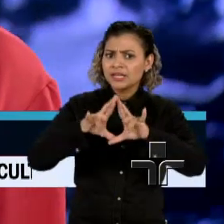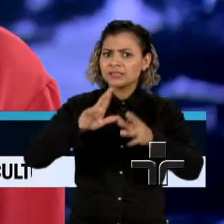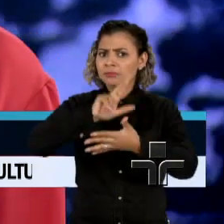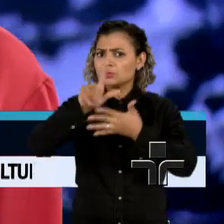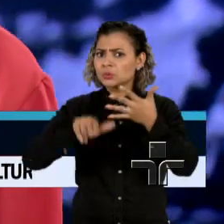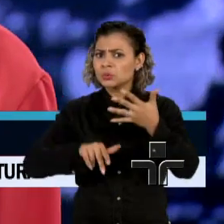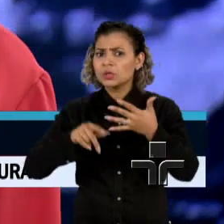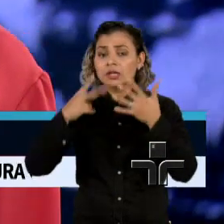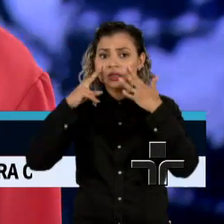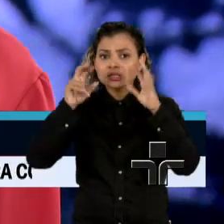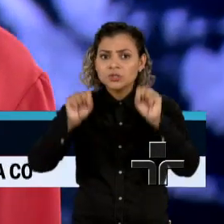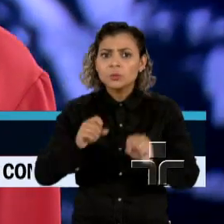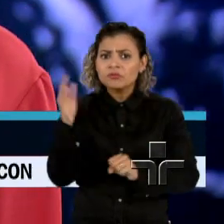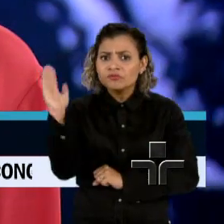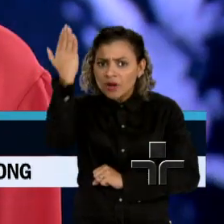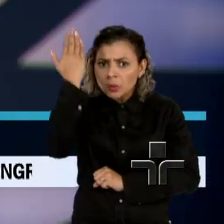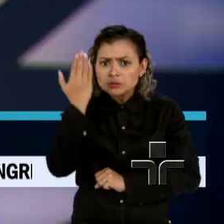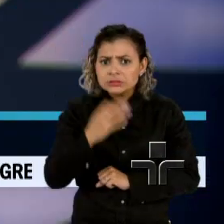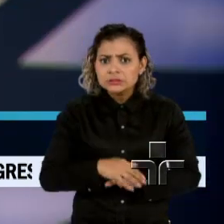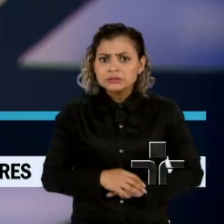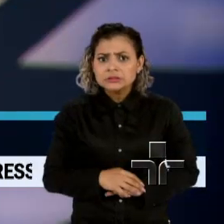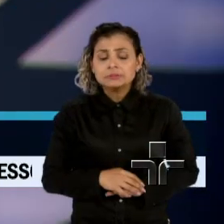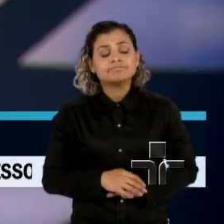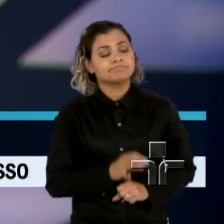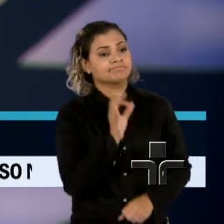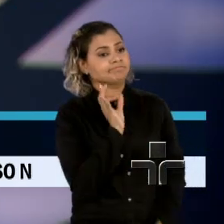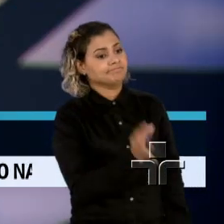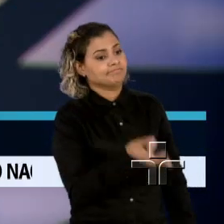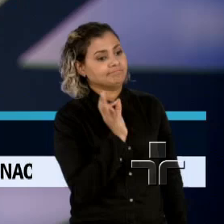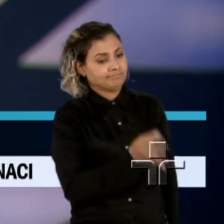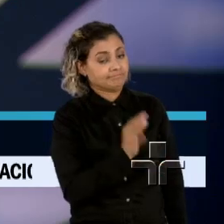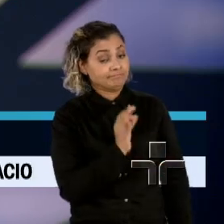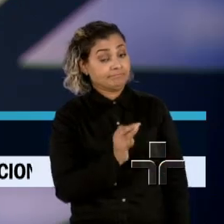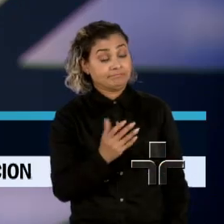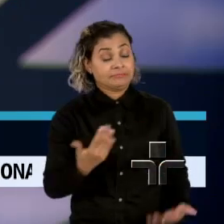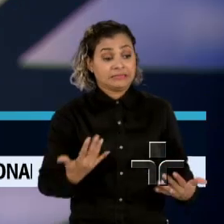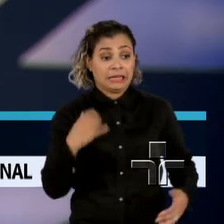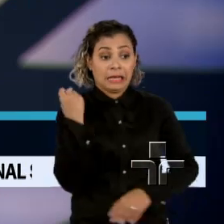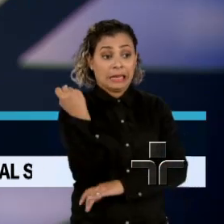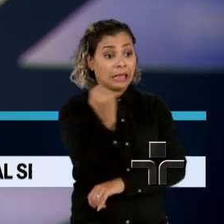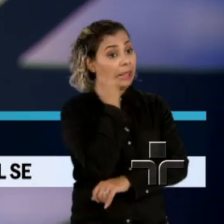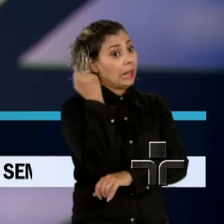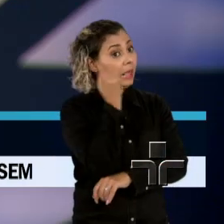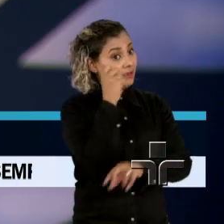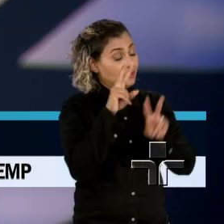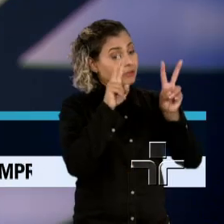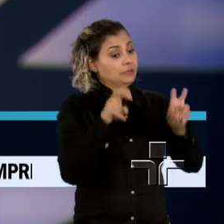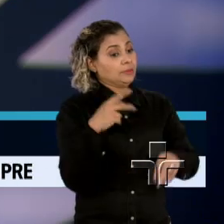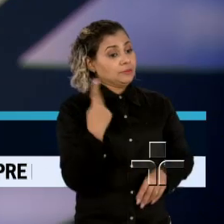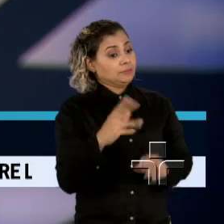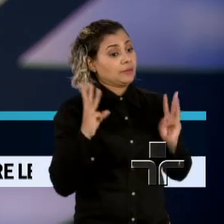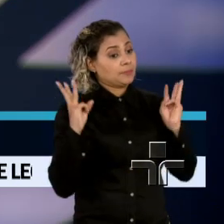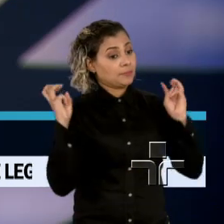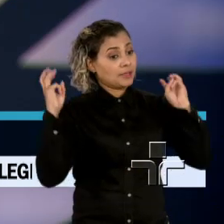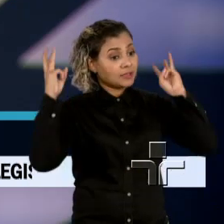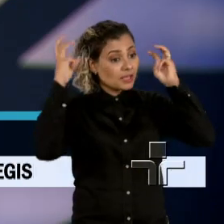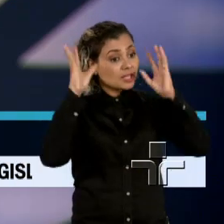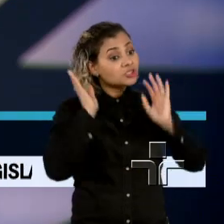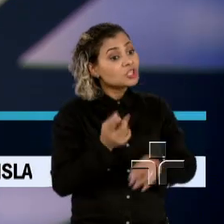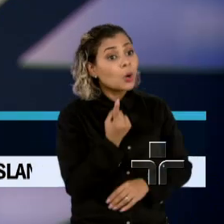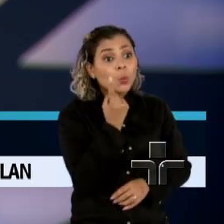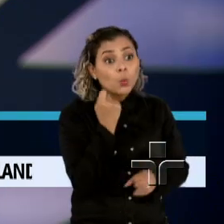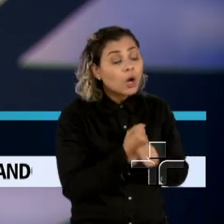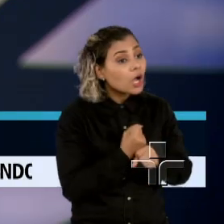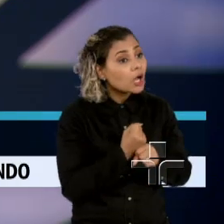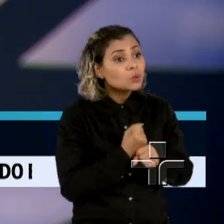falsas testemunhas, né? Uhum. Eu acho que esse caso da Marielle é um caso gravíssimo, né? Que já se foram ali mais de 1